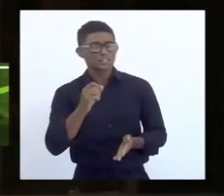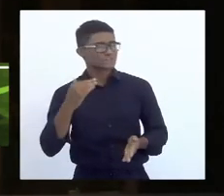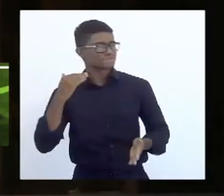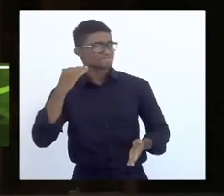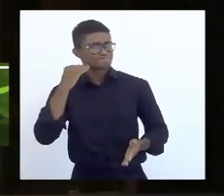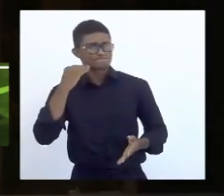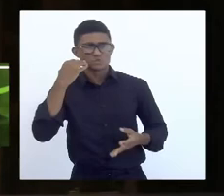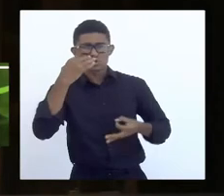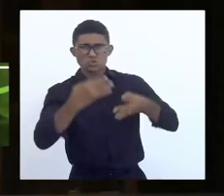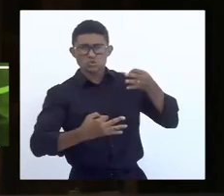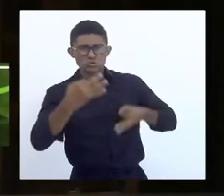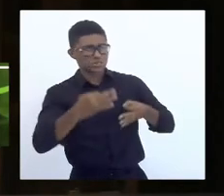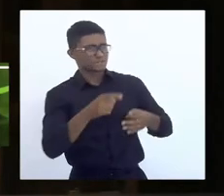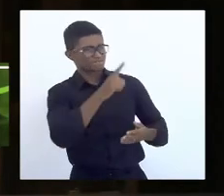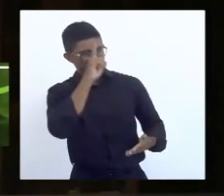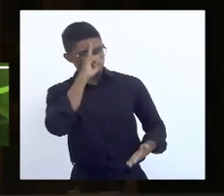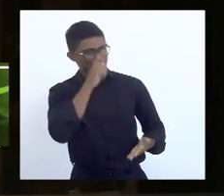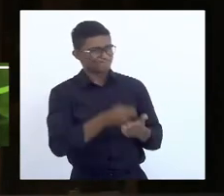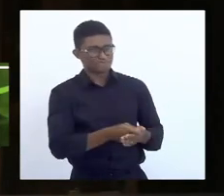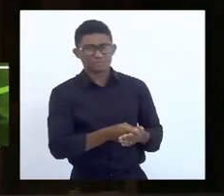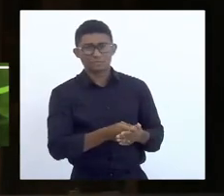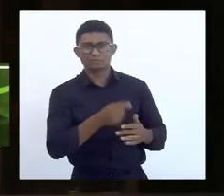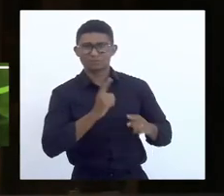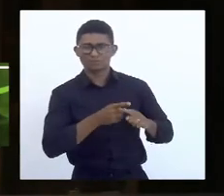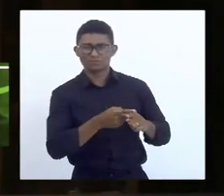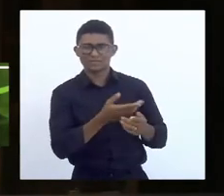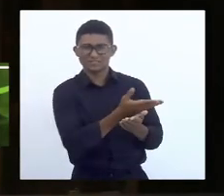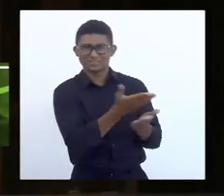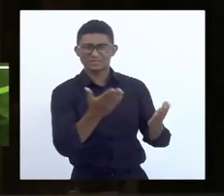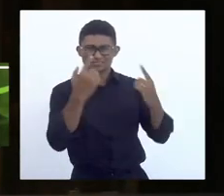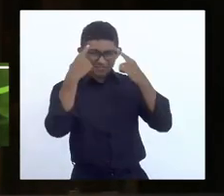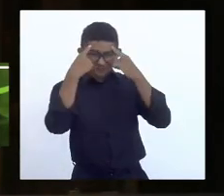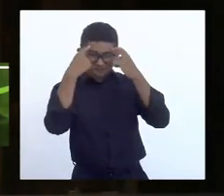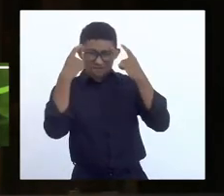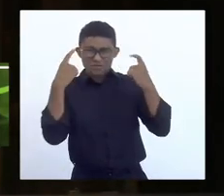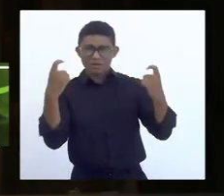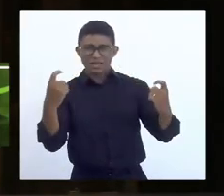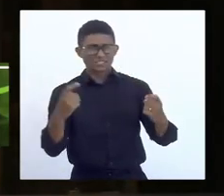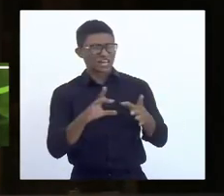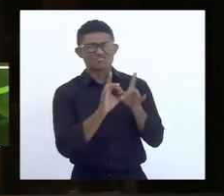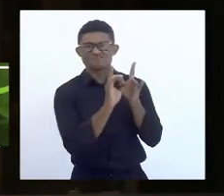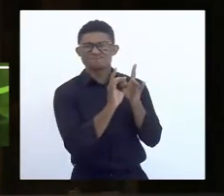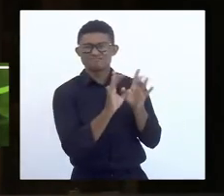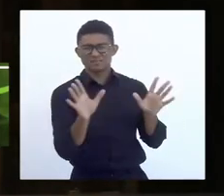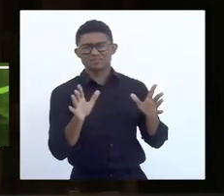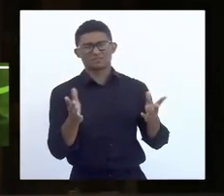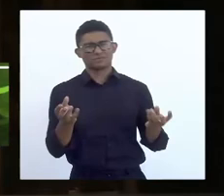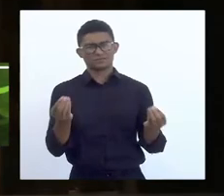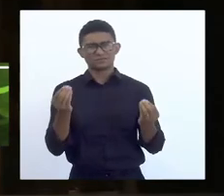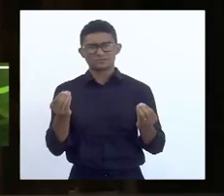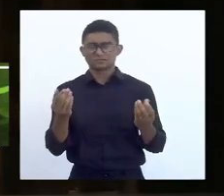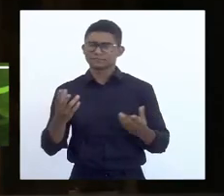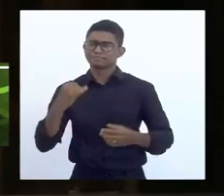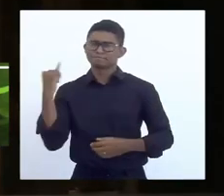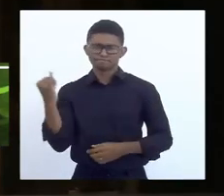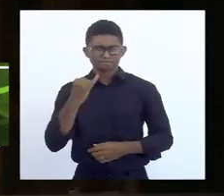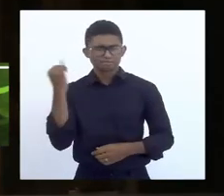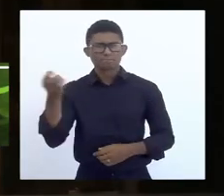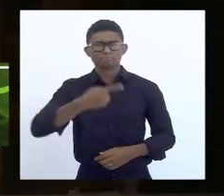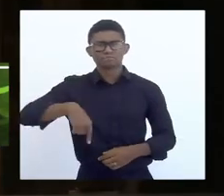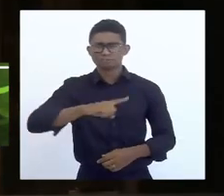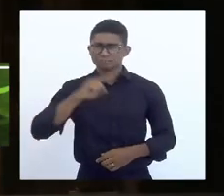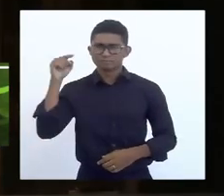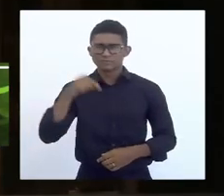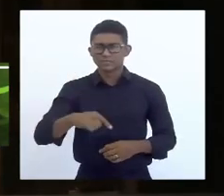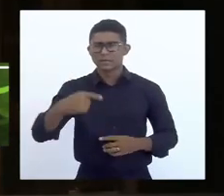mata, porque a gente sabe que hoje está legitimado fazer o que fazem conosco. Então, é muito importante a gente estar aqui